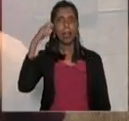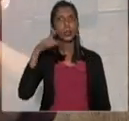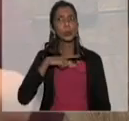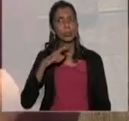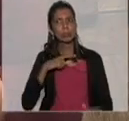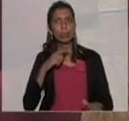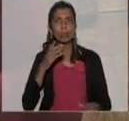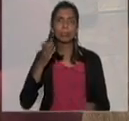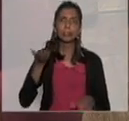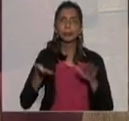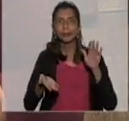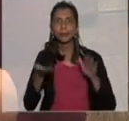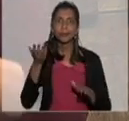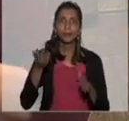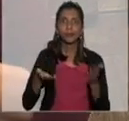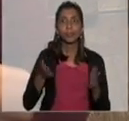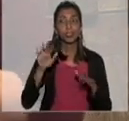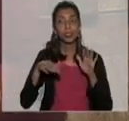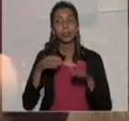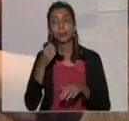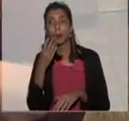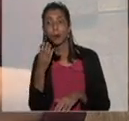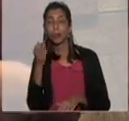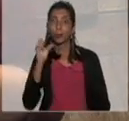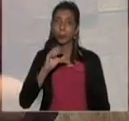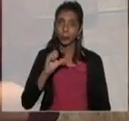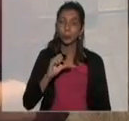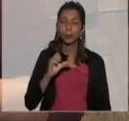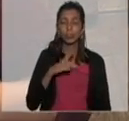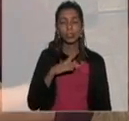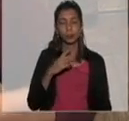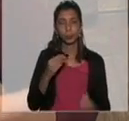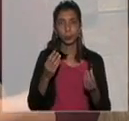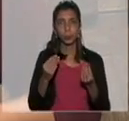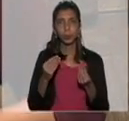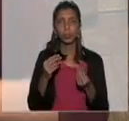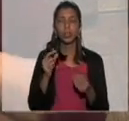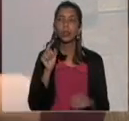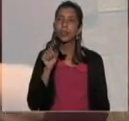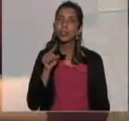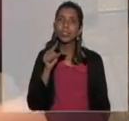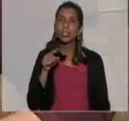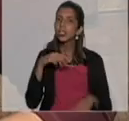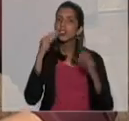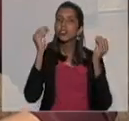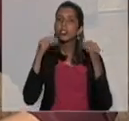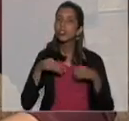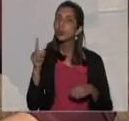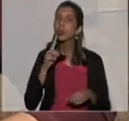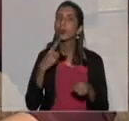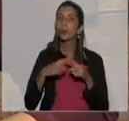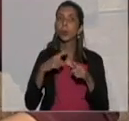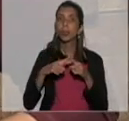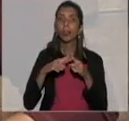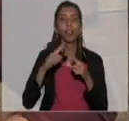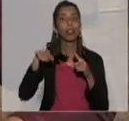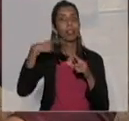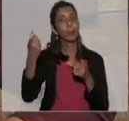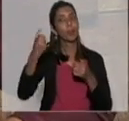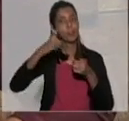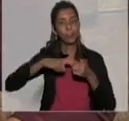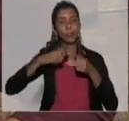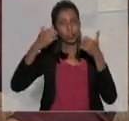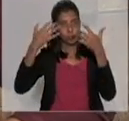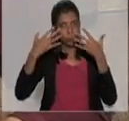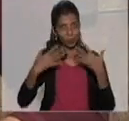do ator ela tem altos e baixos como quase todas as profissões mas essa tem bastante né O que que não te fez desistir você vai contar pra